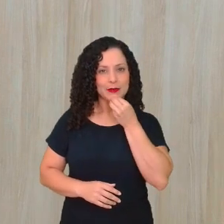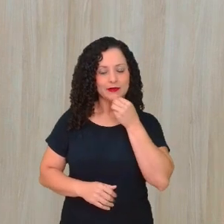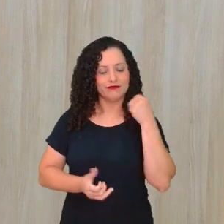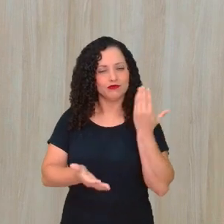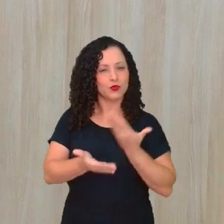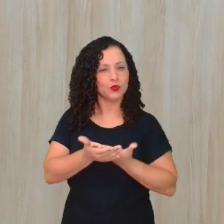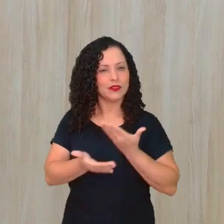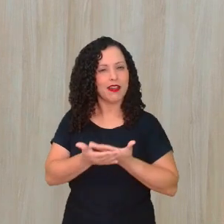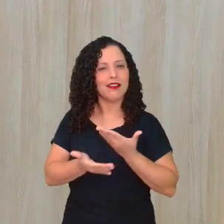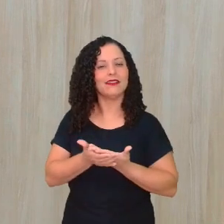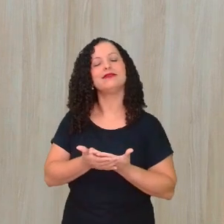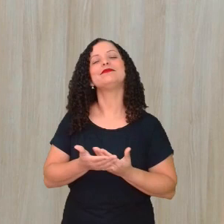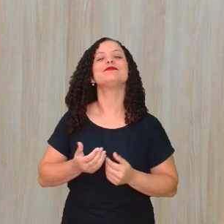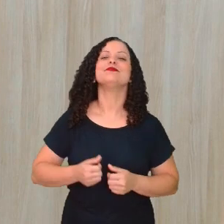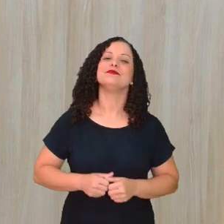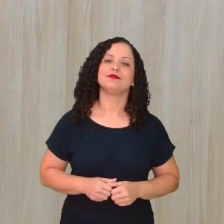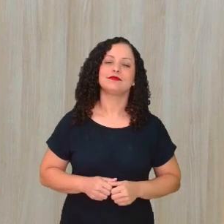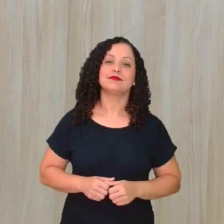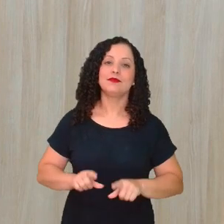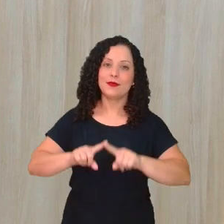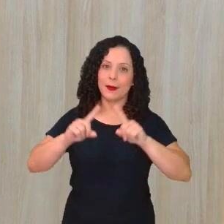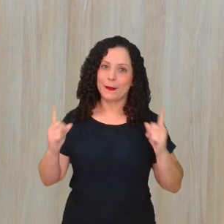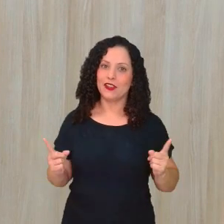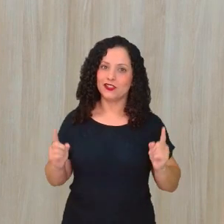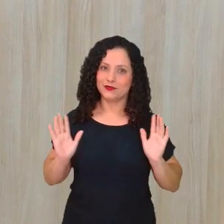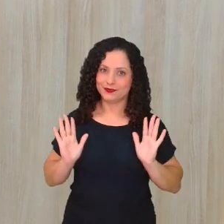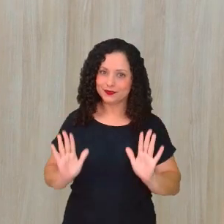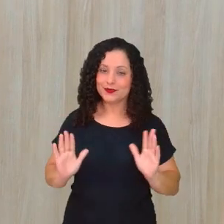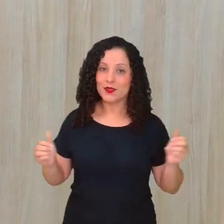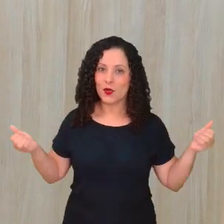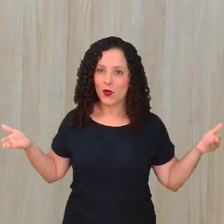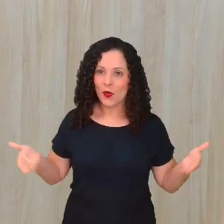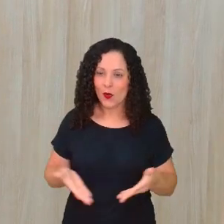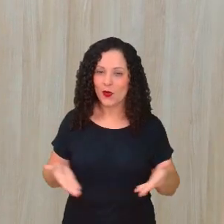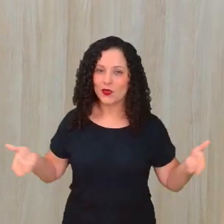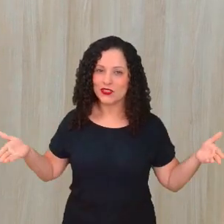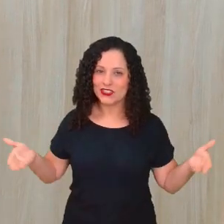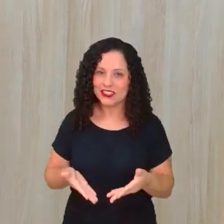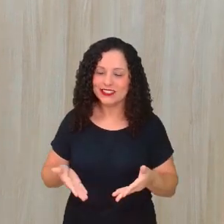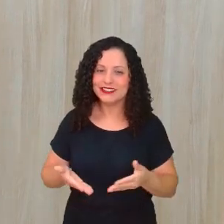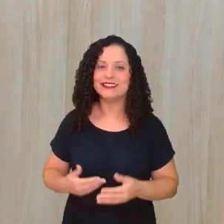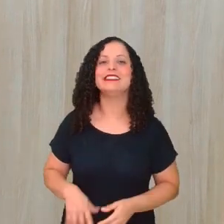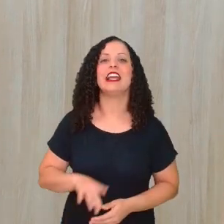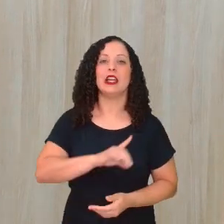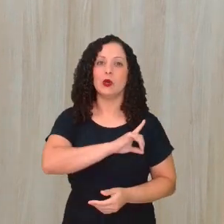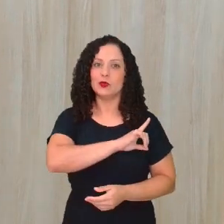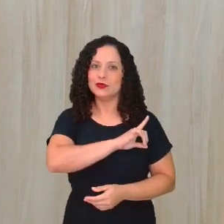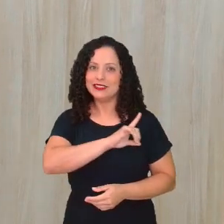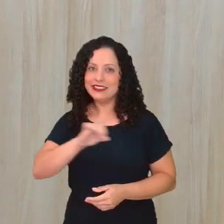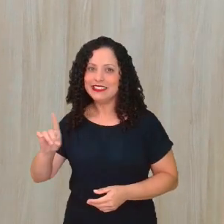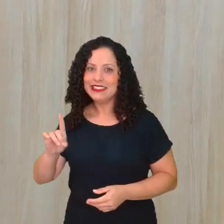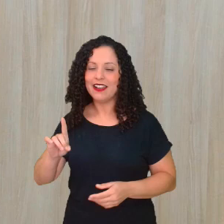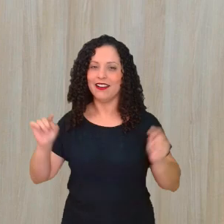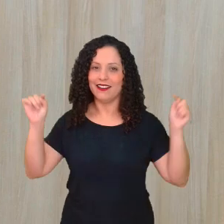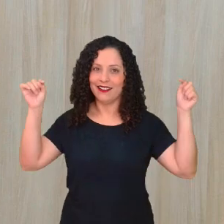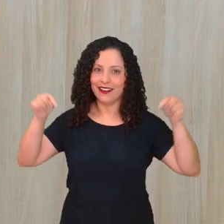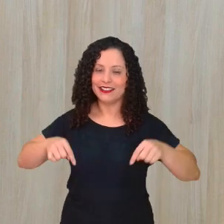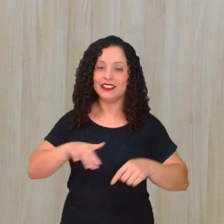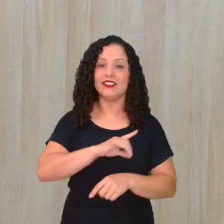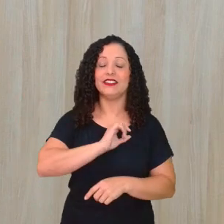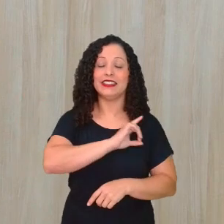estudar história, tá bom? Mas olha só, hoje, né, o dia que está passando essa aula aqui é o